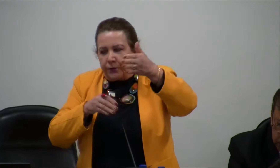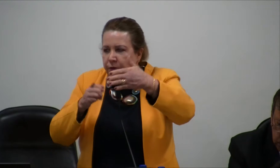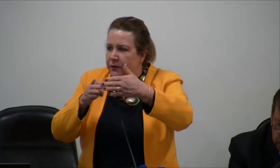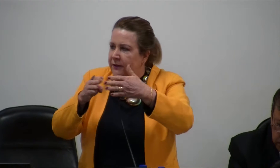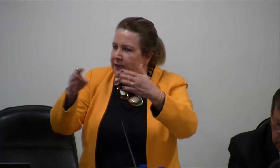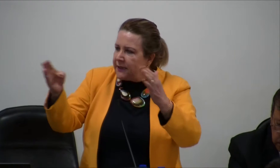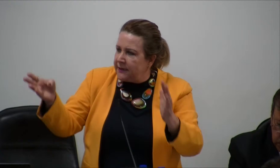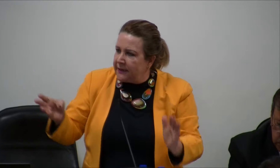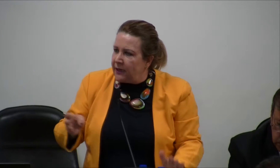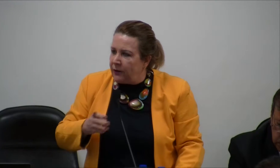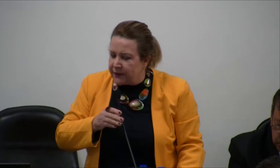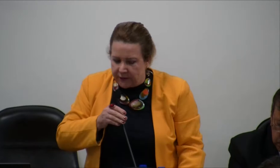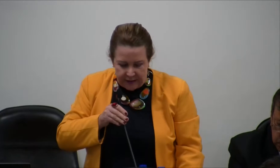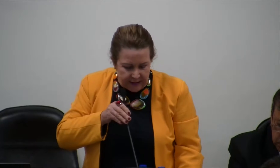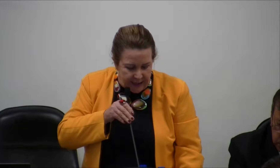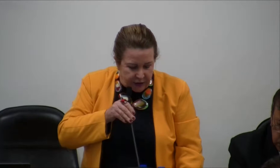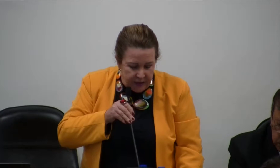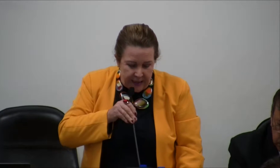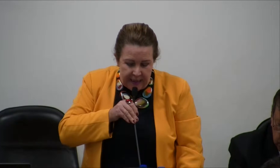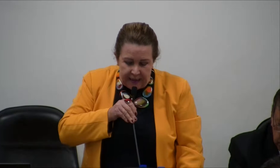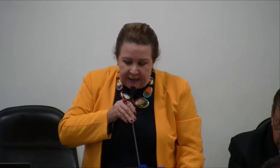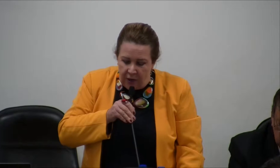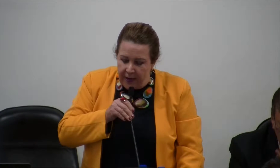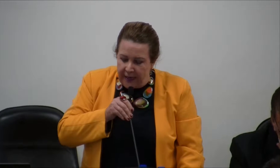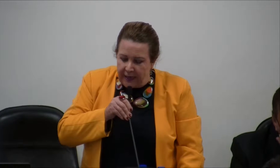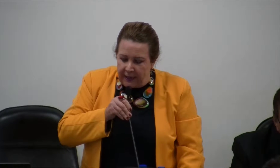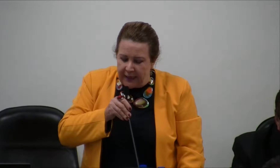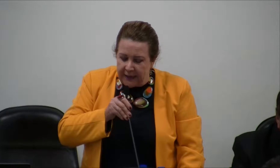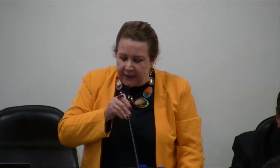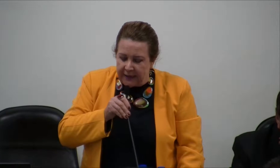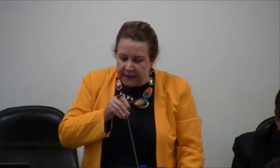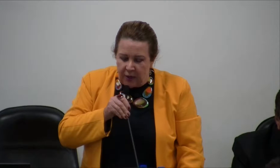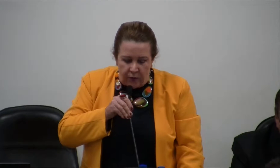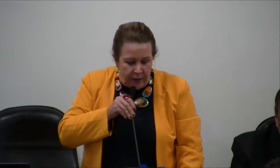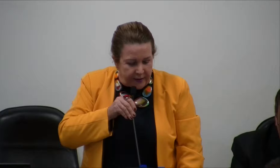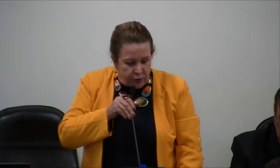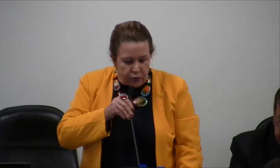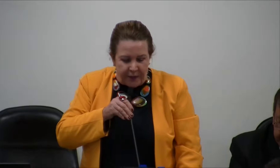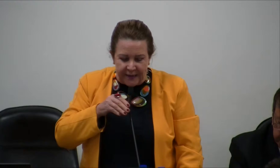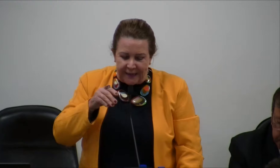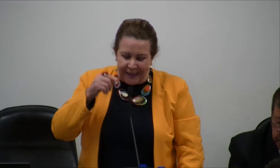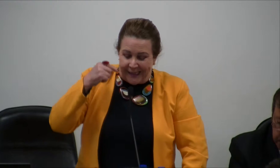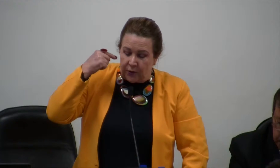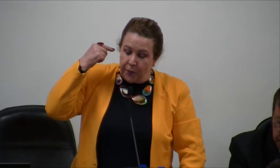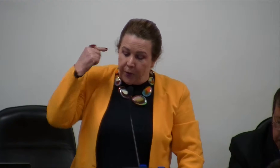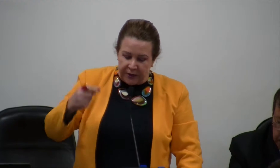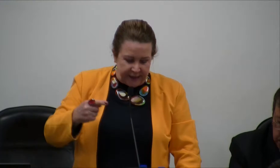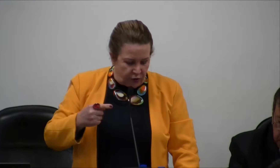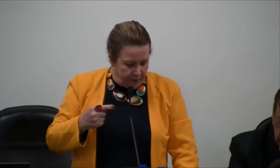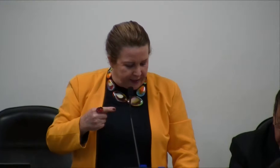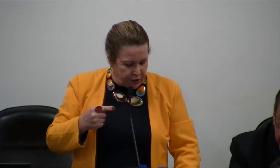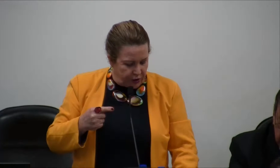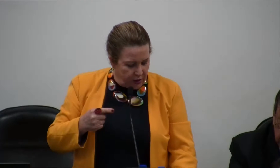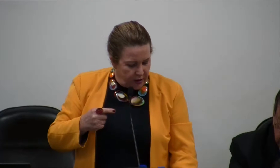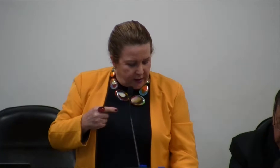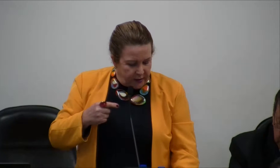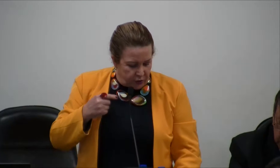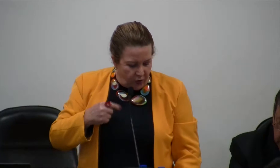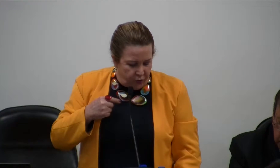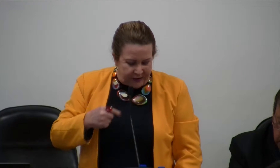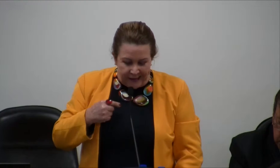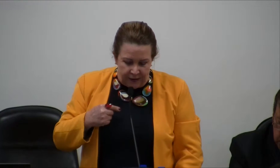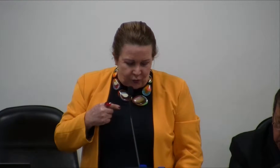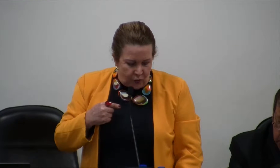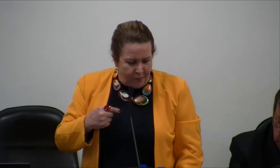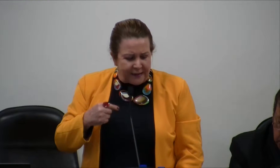um ponto que vai trazer até o centro da cidade. Então, essa questão é um assunto para ser tratado posteriormente.